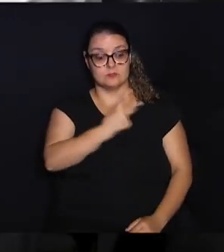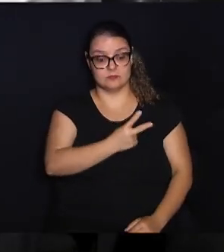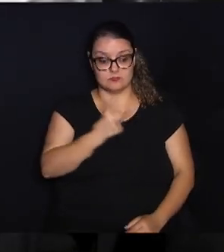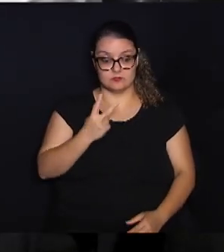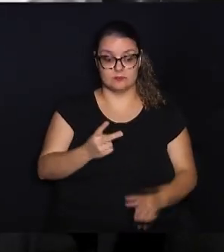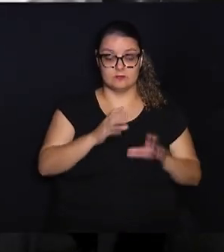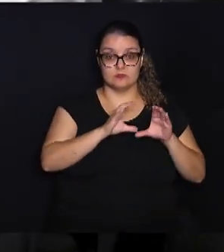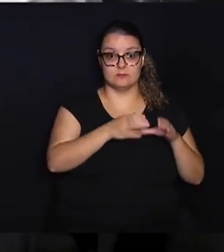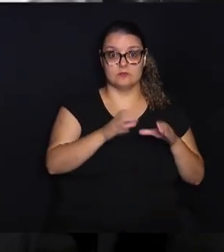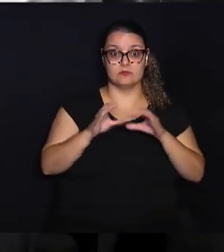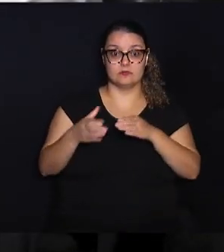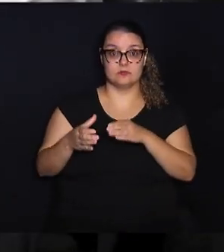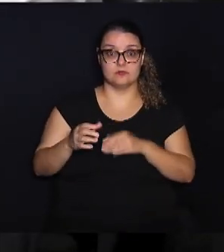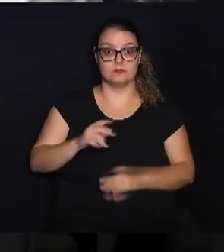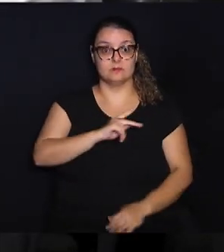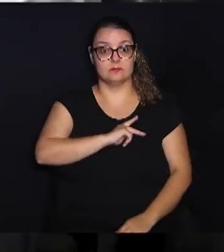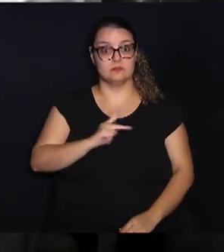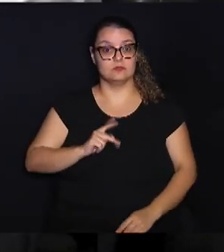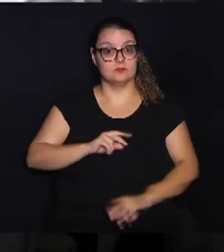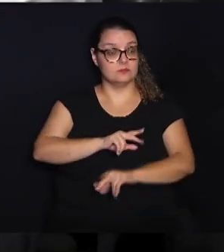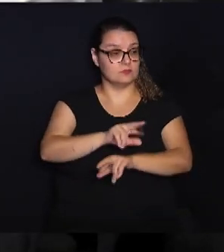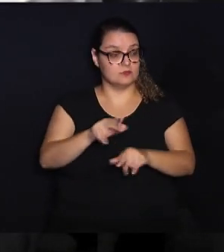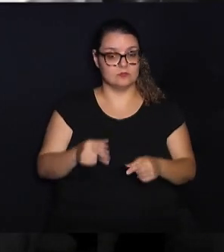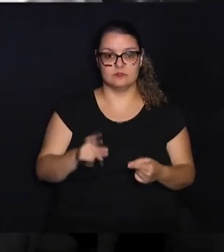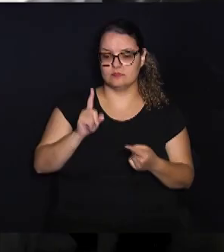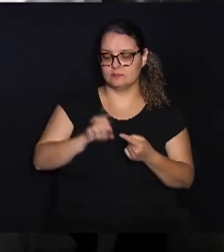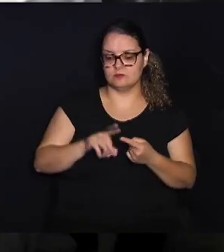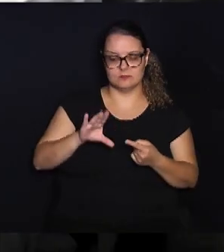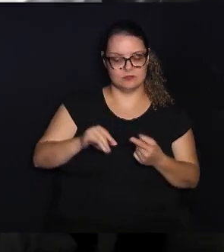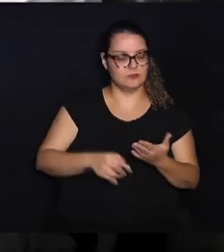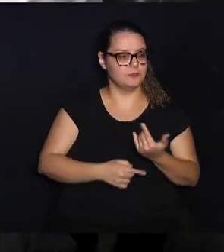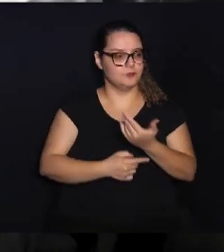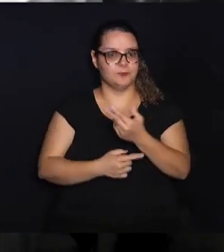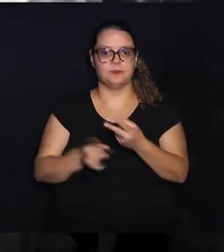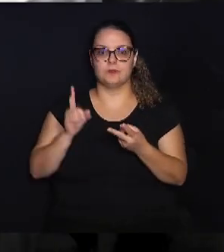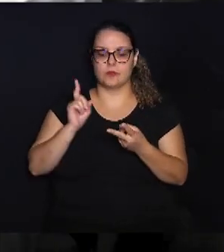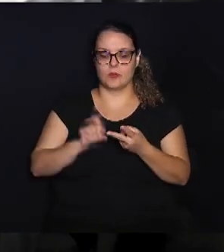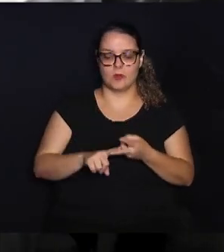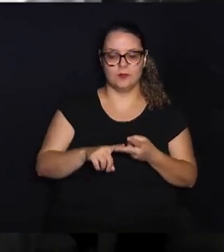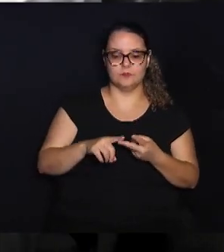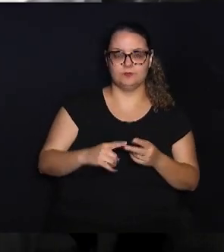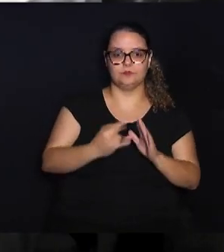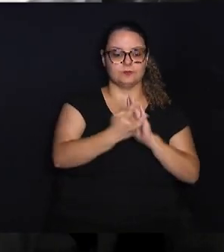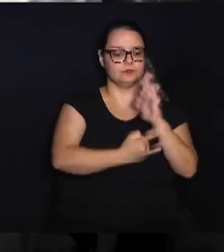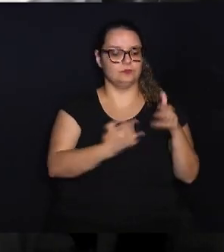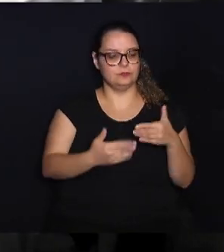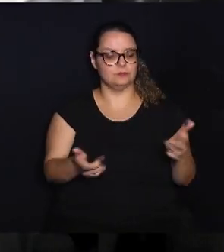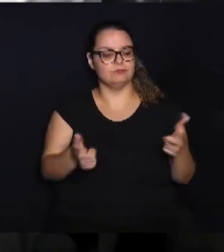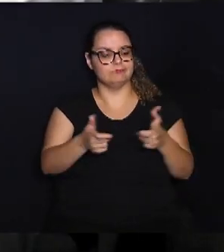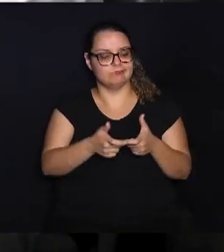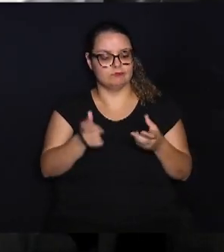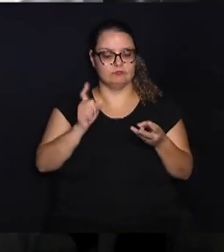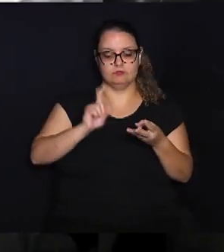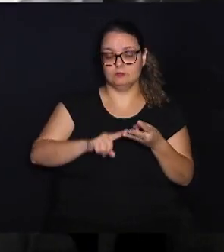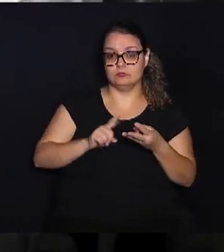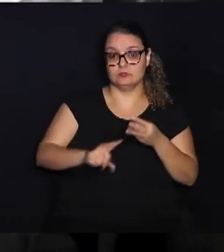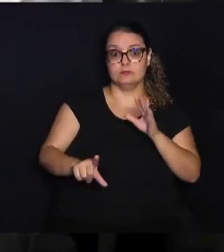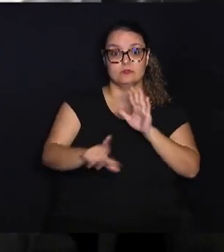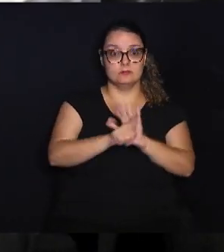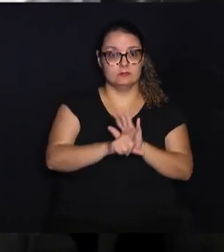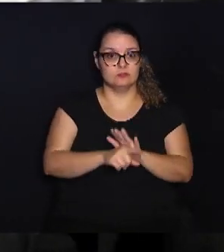comissões, presidiu várias delas, como ciência e tecnologia, desburocratização, leis